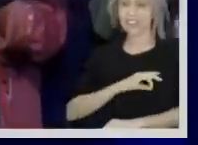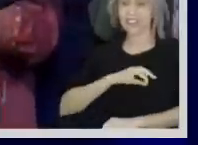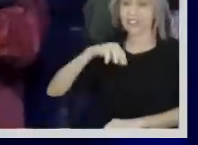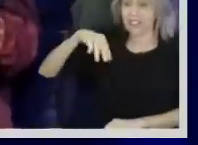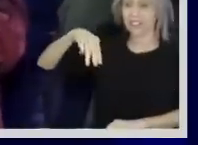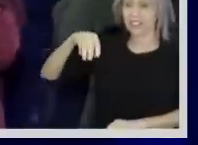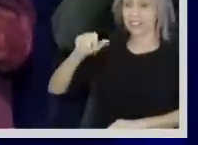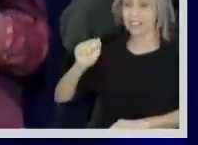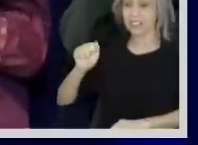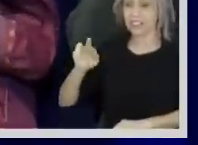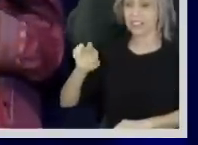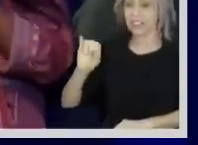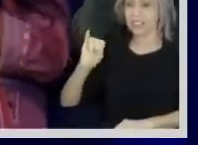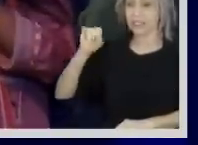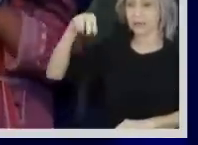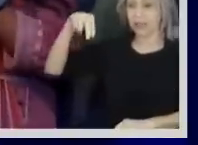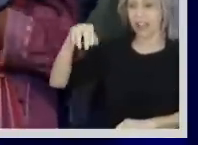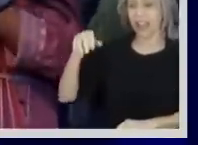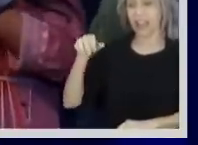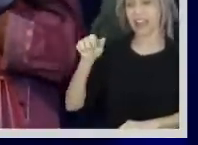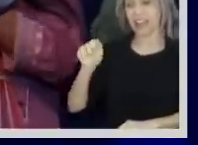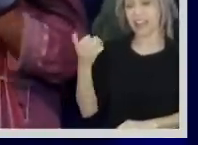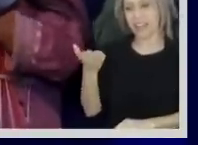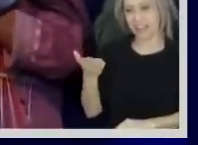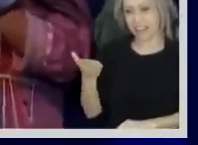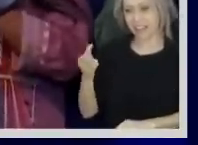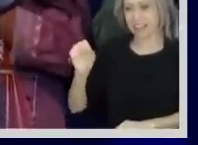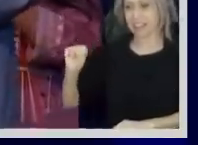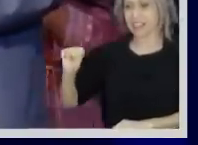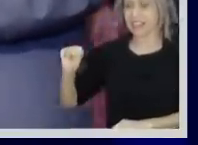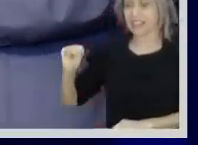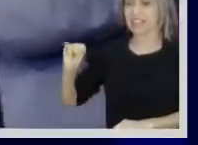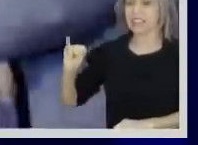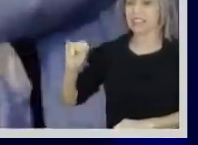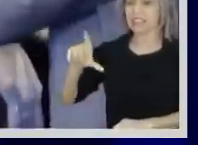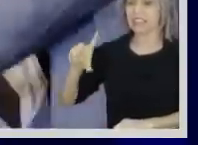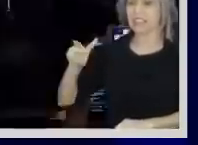Tebet não quis, rejeitou o Ministério do Meio Ambiente, fez questão de estar em um ministério diferente. Mas...